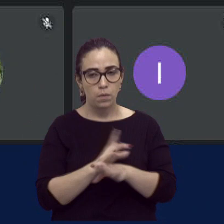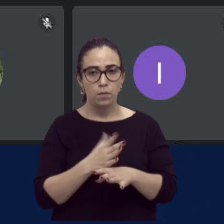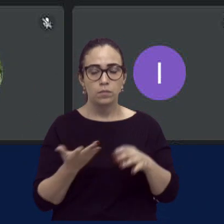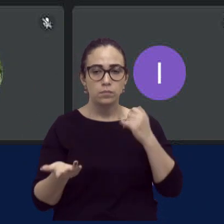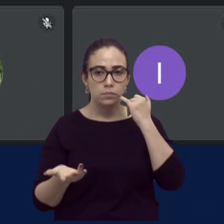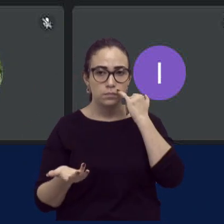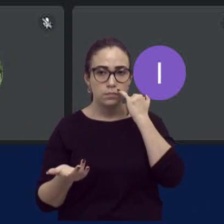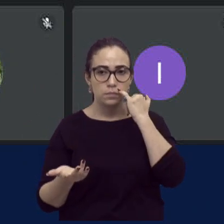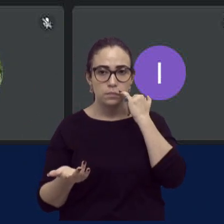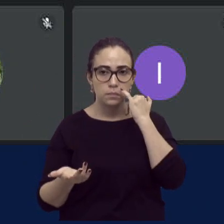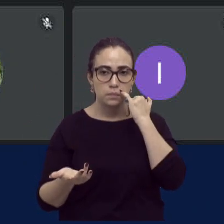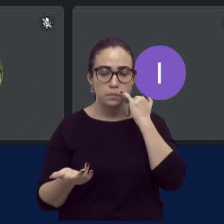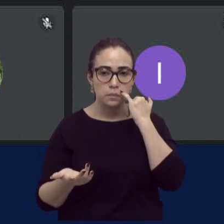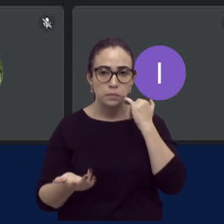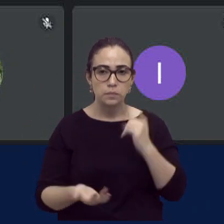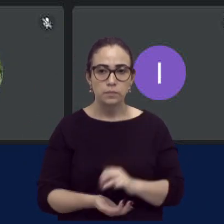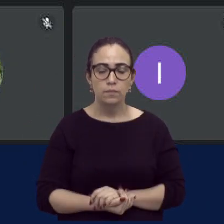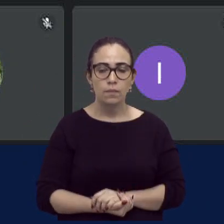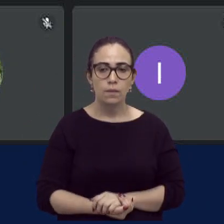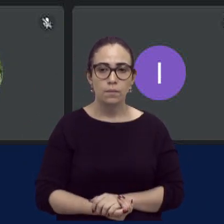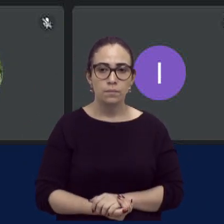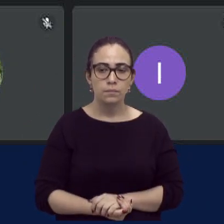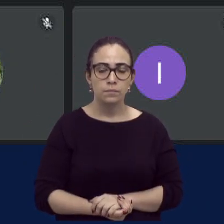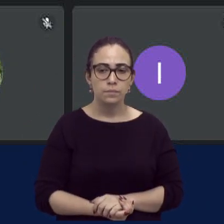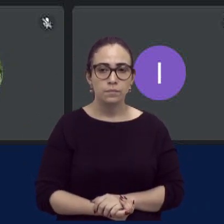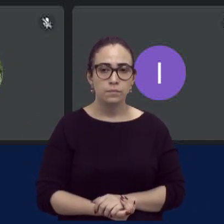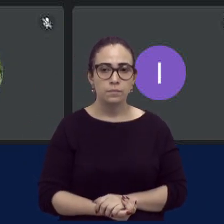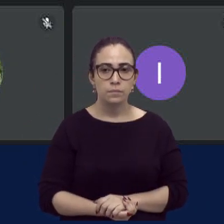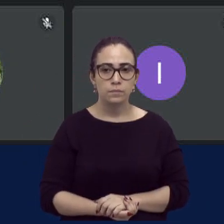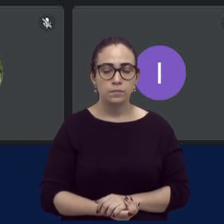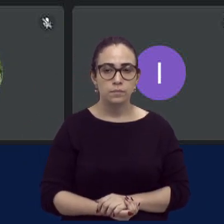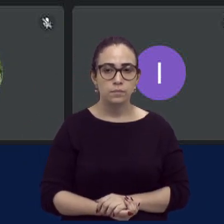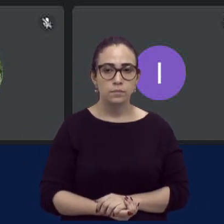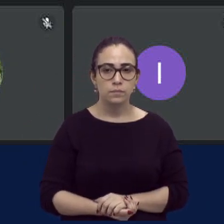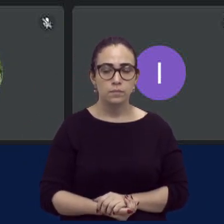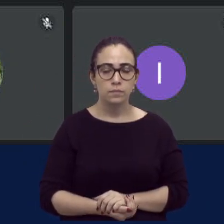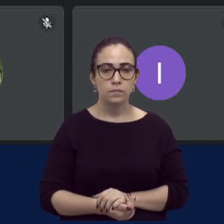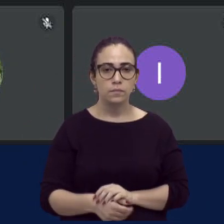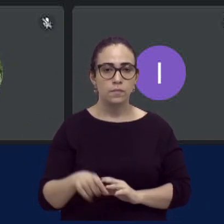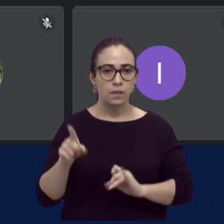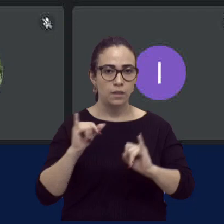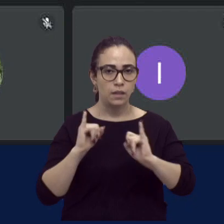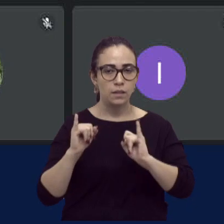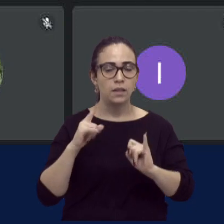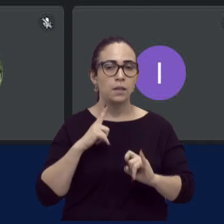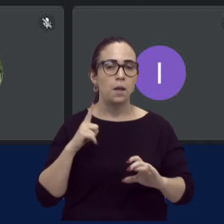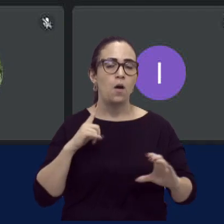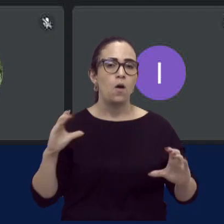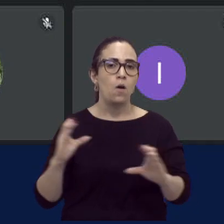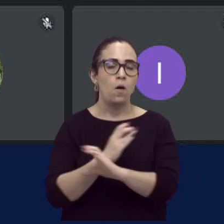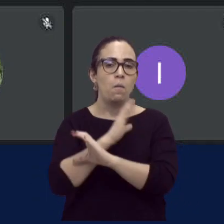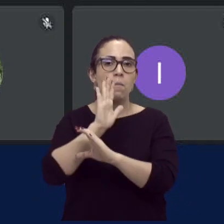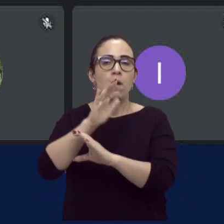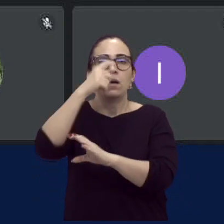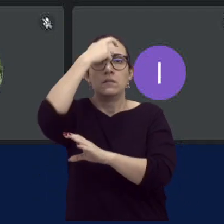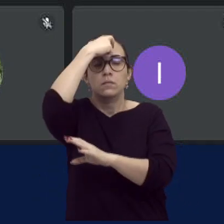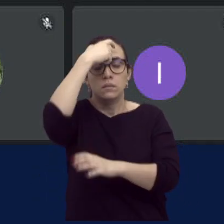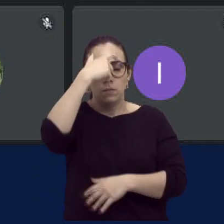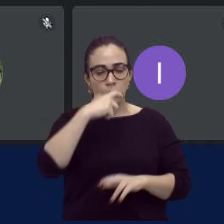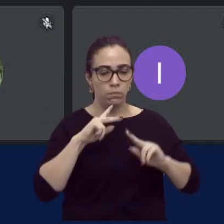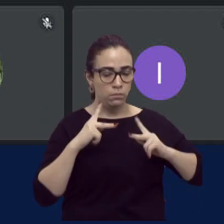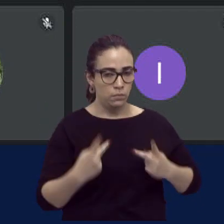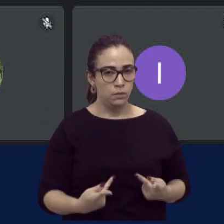né? Que, assim, pode ser até que as máquinas não estejam concorrendo com a gente, mas nós estamos concorrendo com elas já faz uns 10 anos